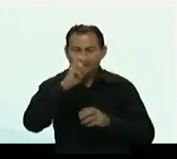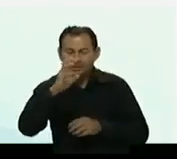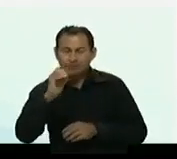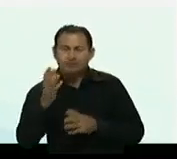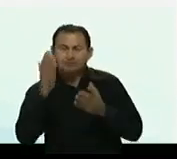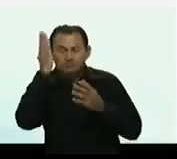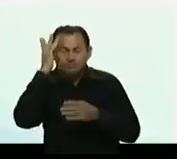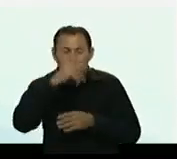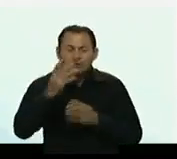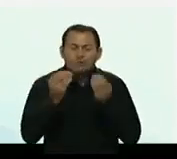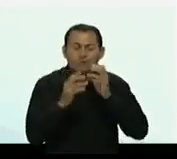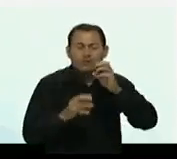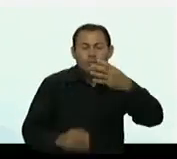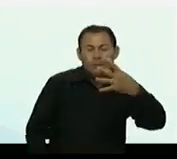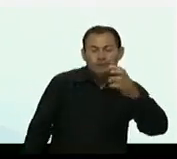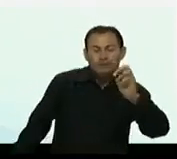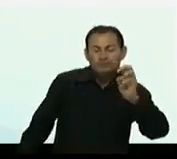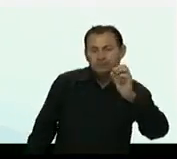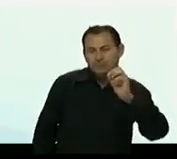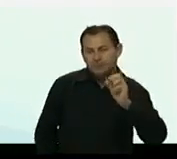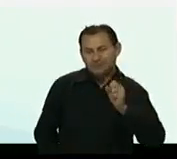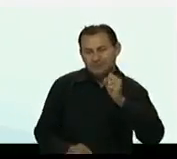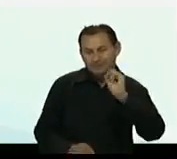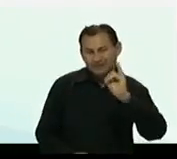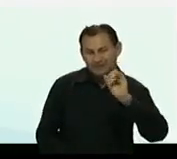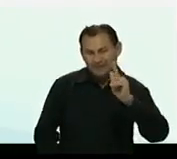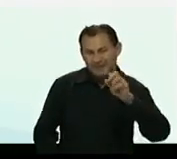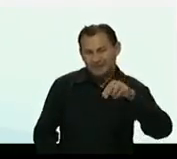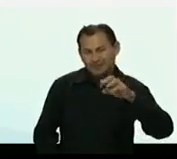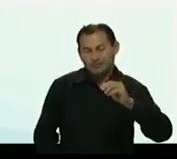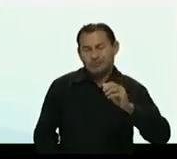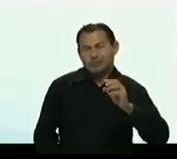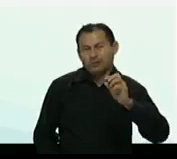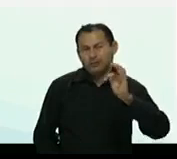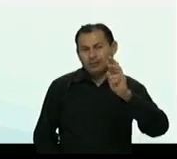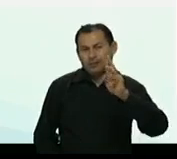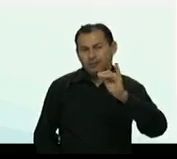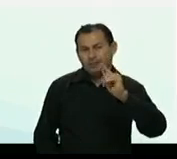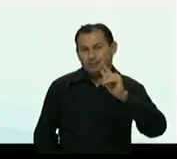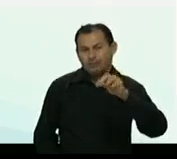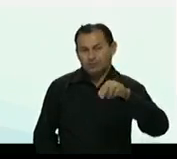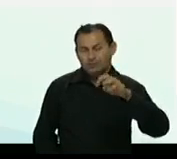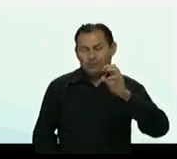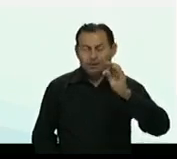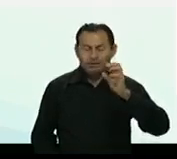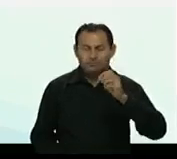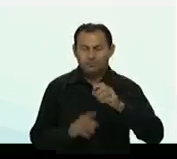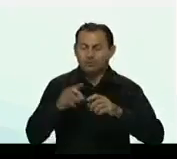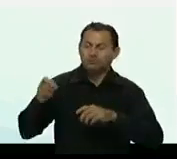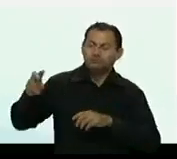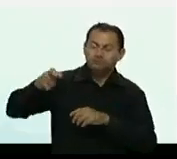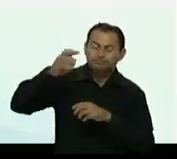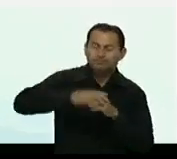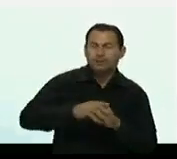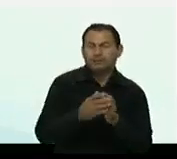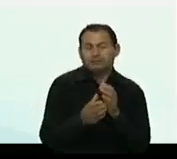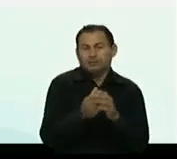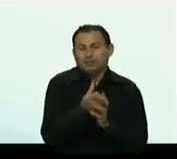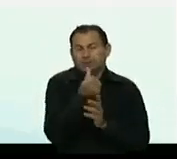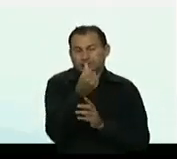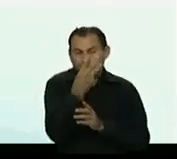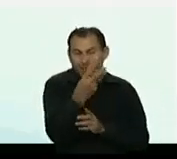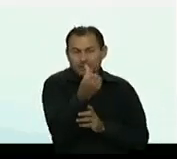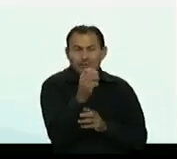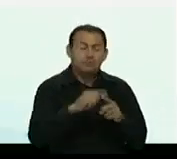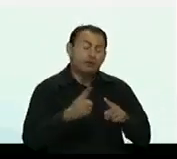450, professora? Um ciclo trigonométrico não tem 360 graus? Se a gente dá uma volta, começa aqui nele, deu 360. Mas se eu faço